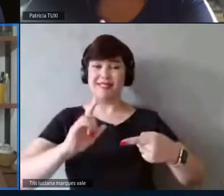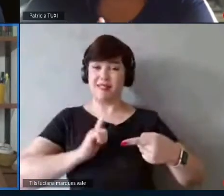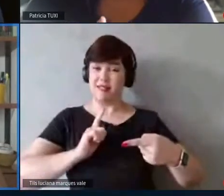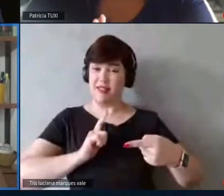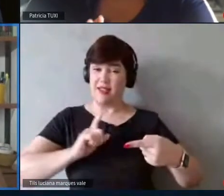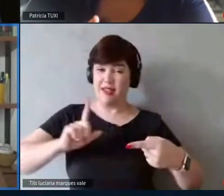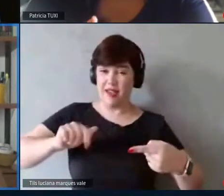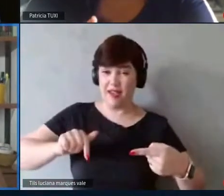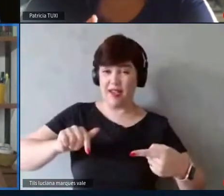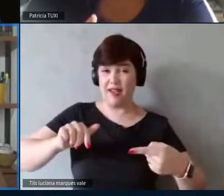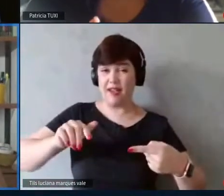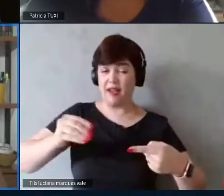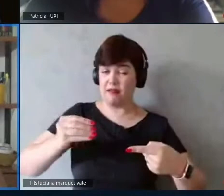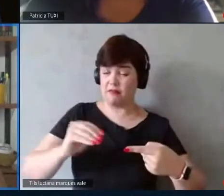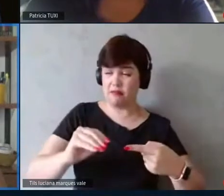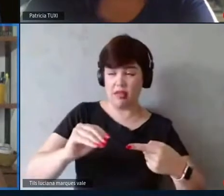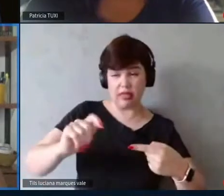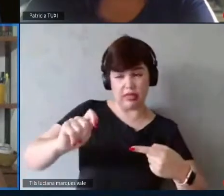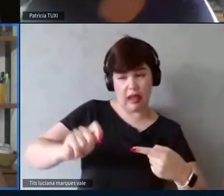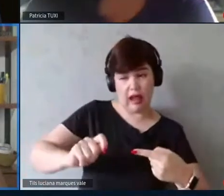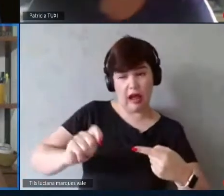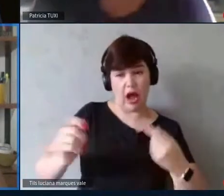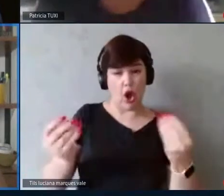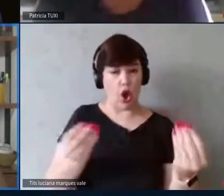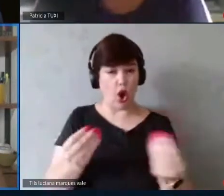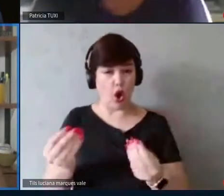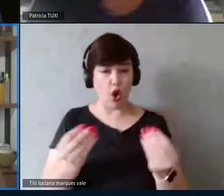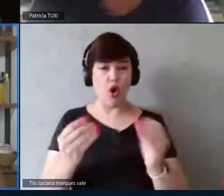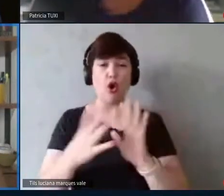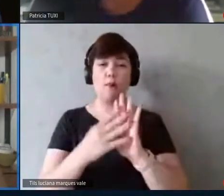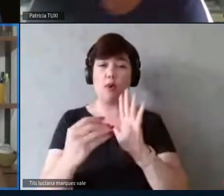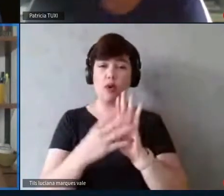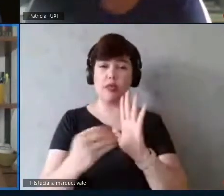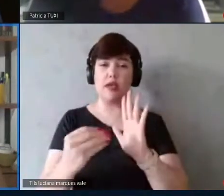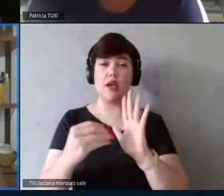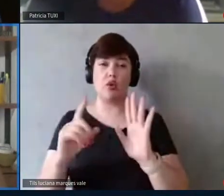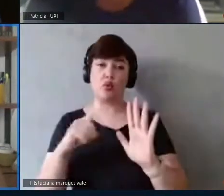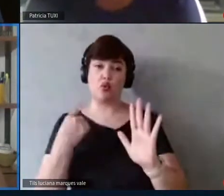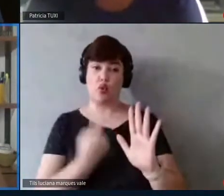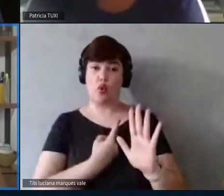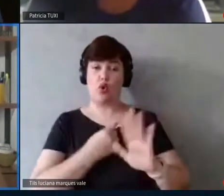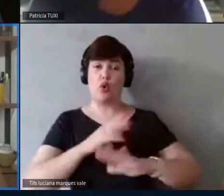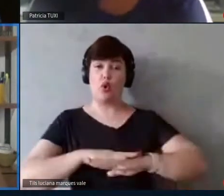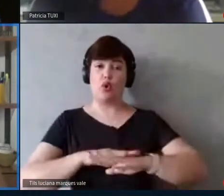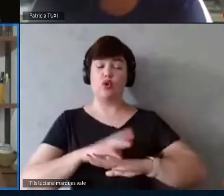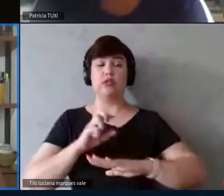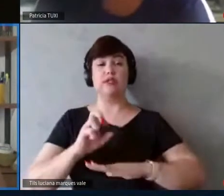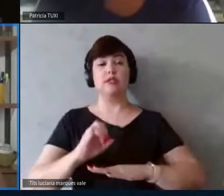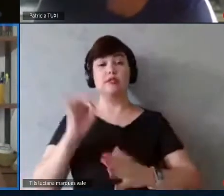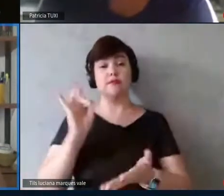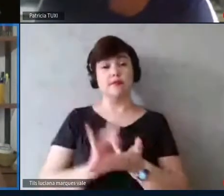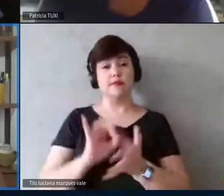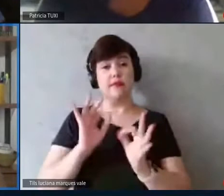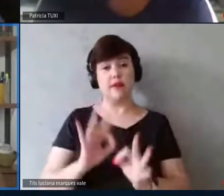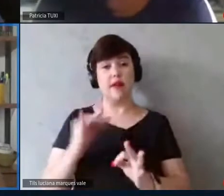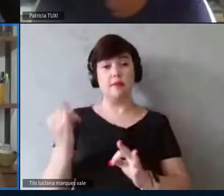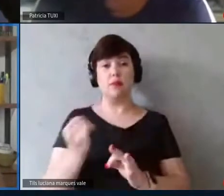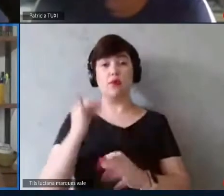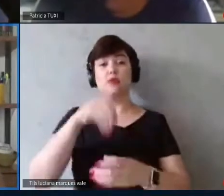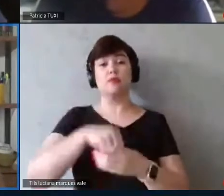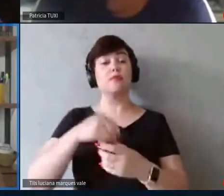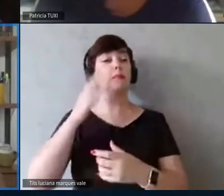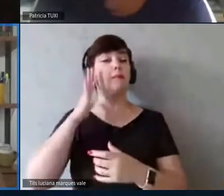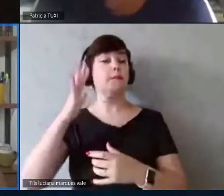é aplicável e como seria um modelo de competências nosso, se de fato é apropriado para se